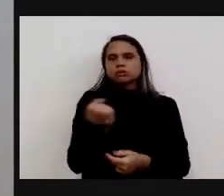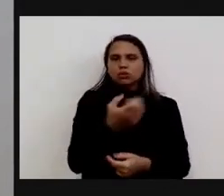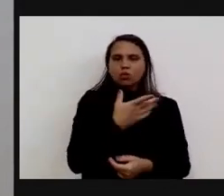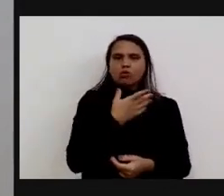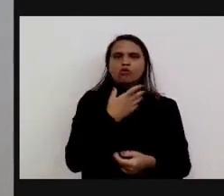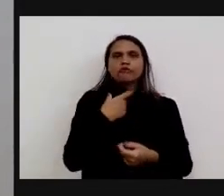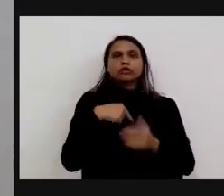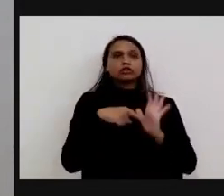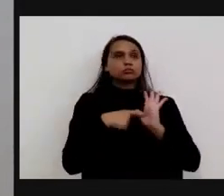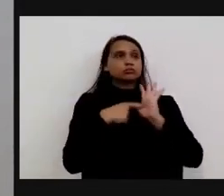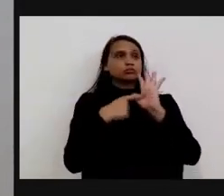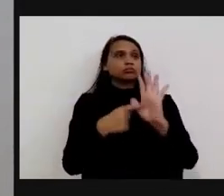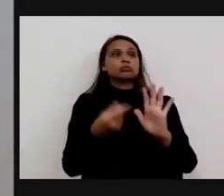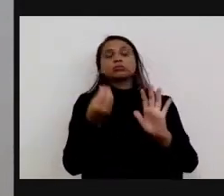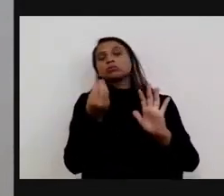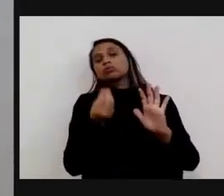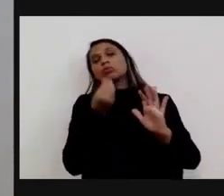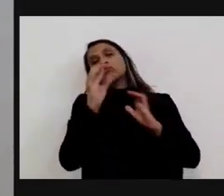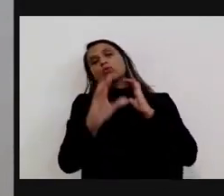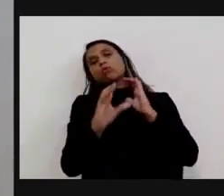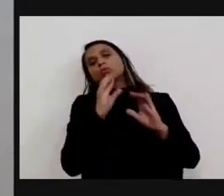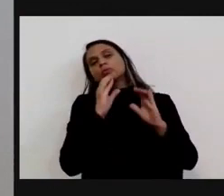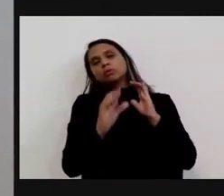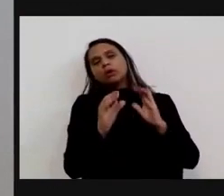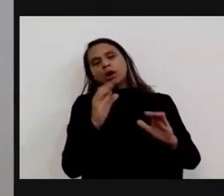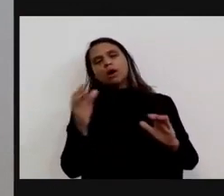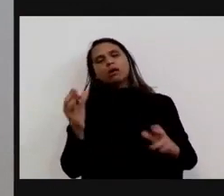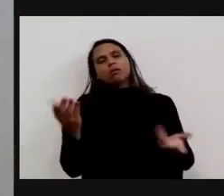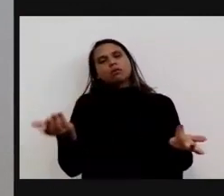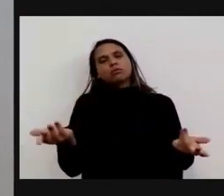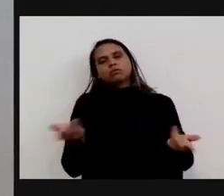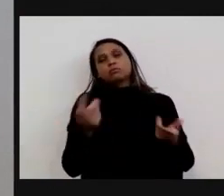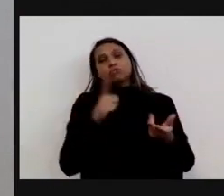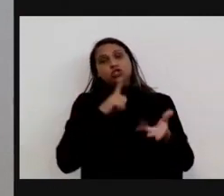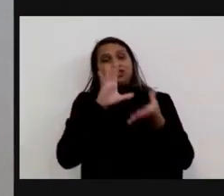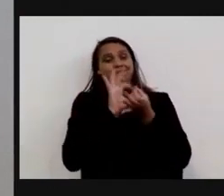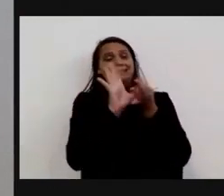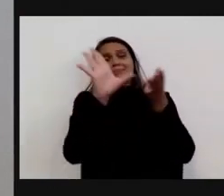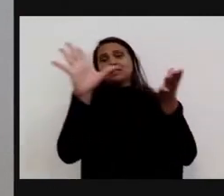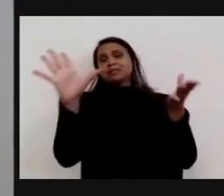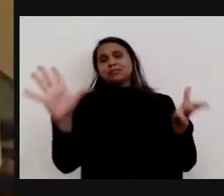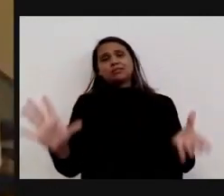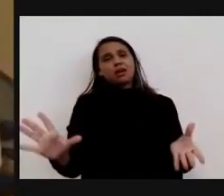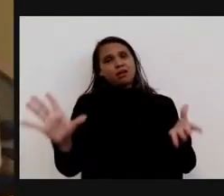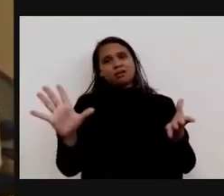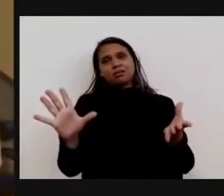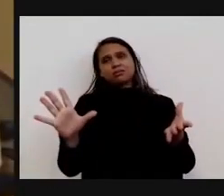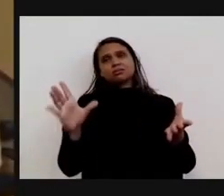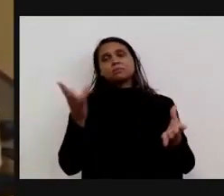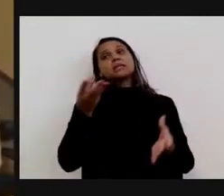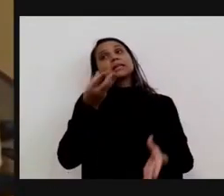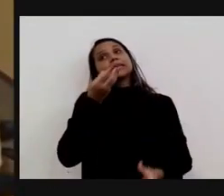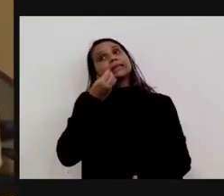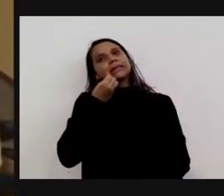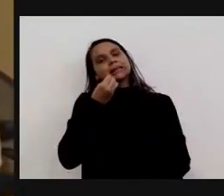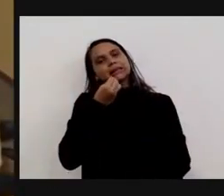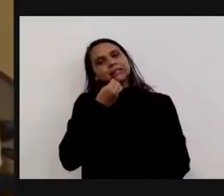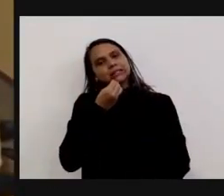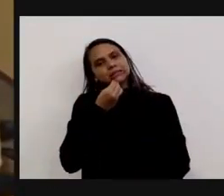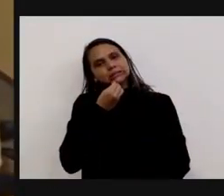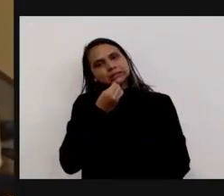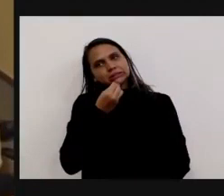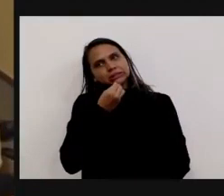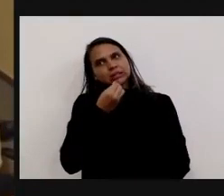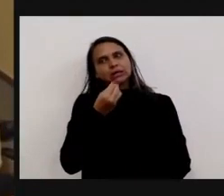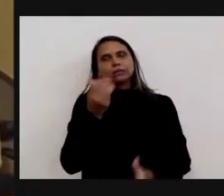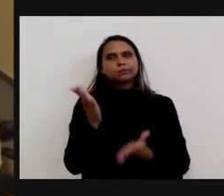lançar novos jeitos de se comunicar então a gente tinha uma liberdade muito grande para testar coisas para